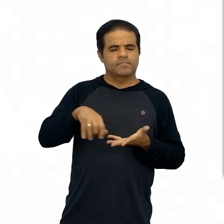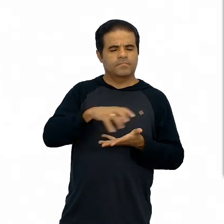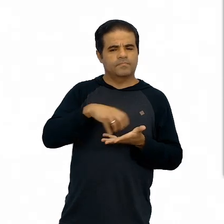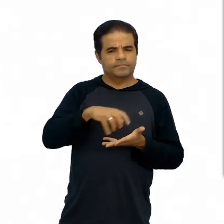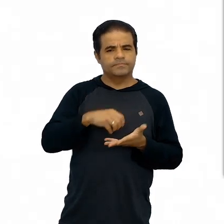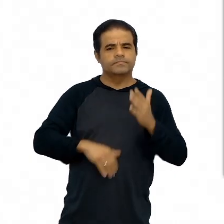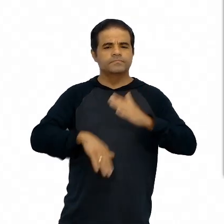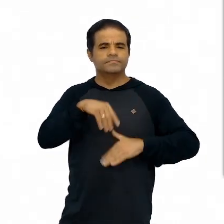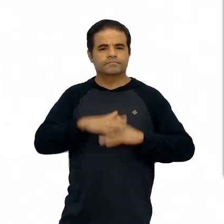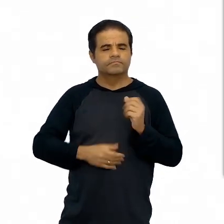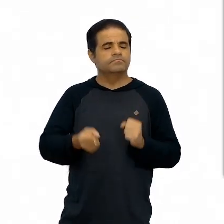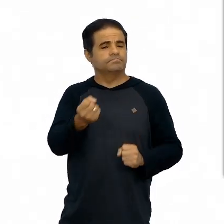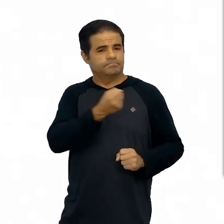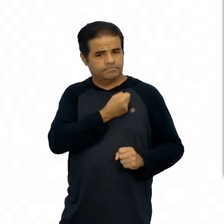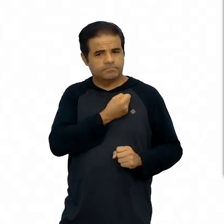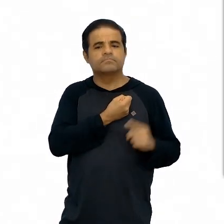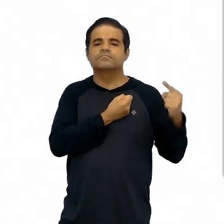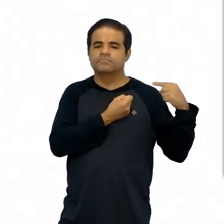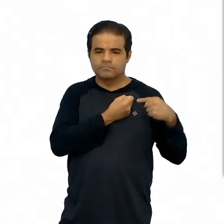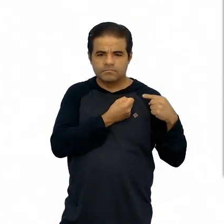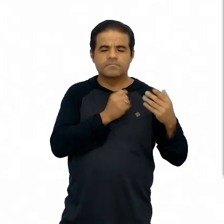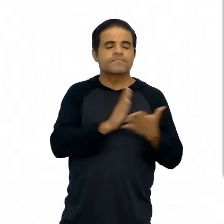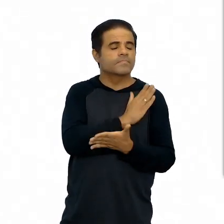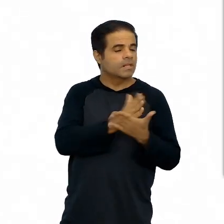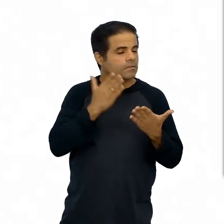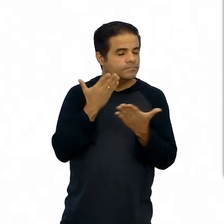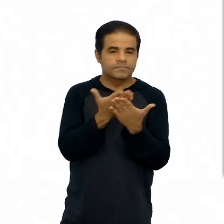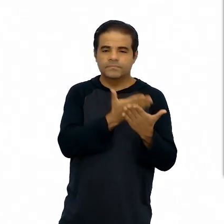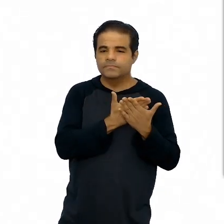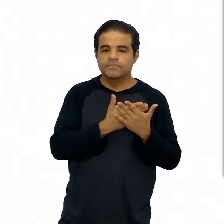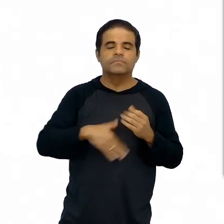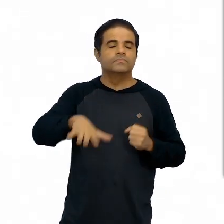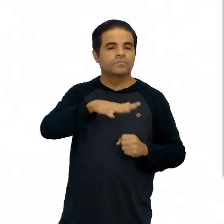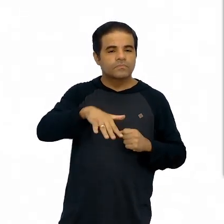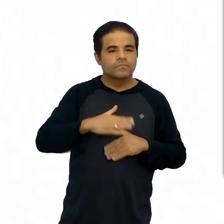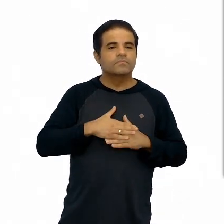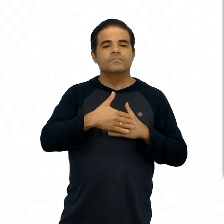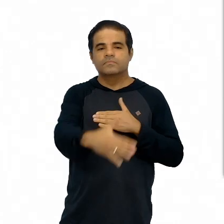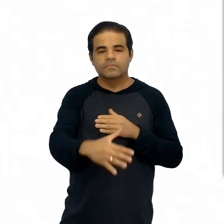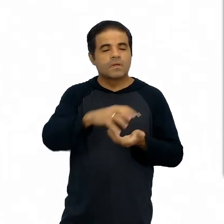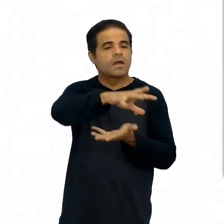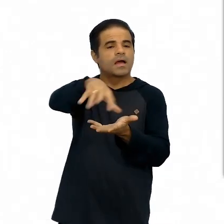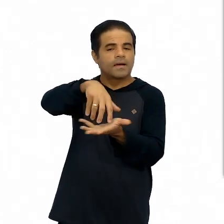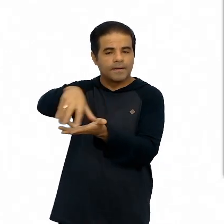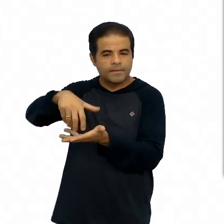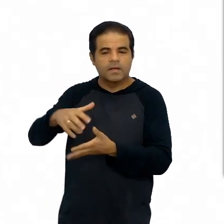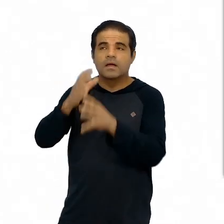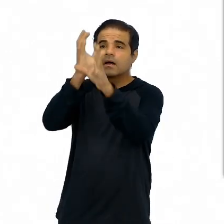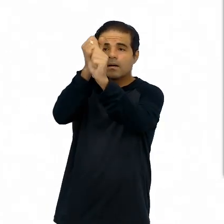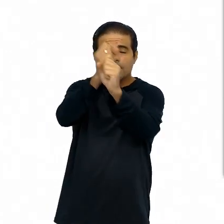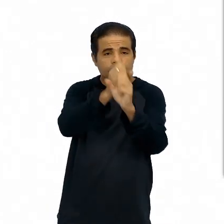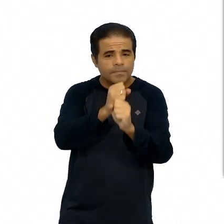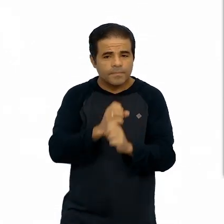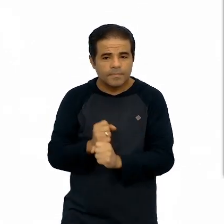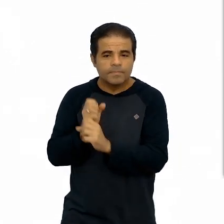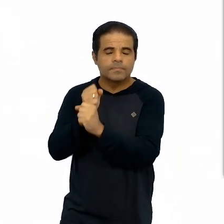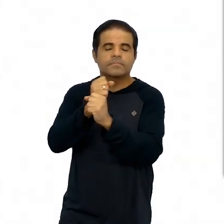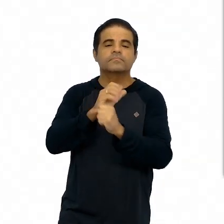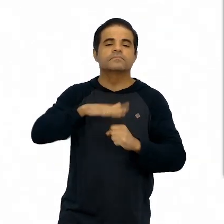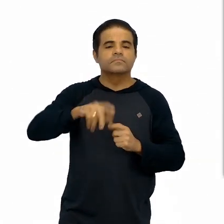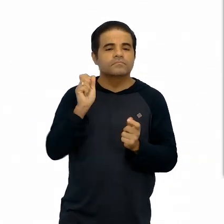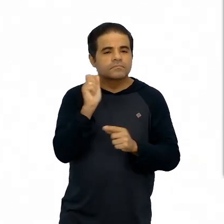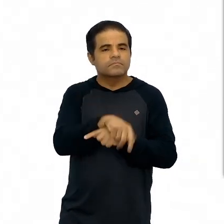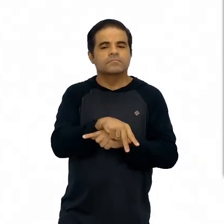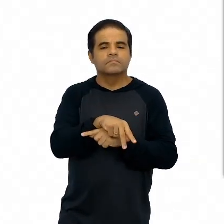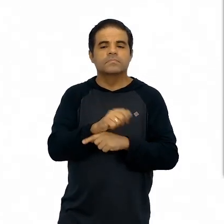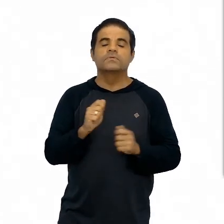área e número, pois para alguns estudantes a comparação entre áreas ou perímetros somente torna-se